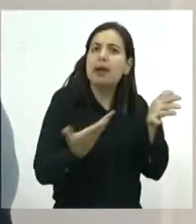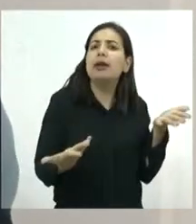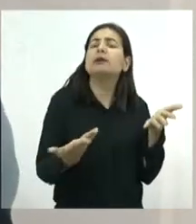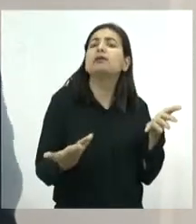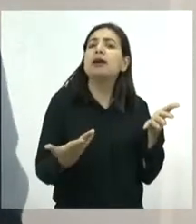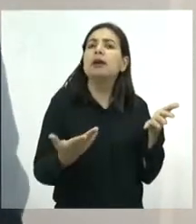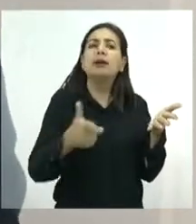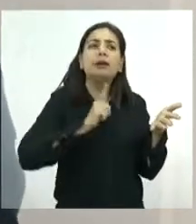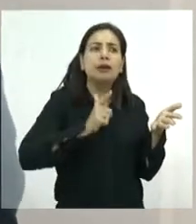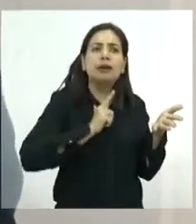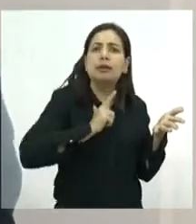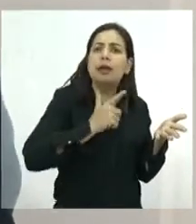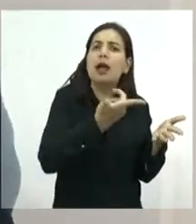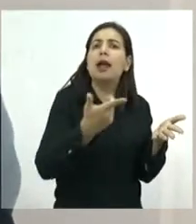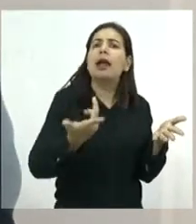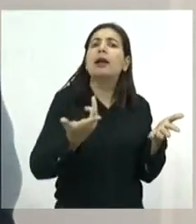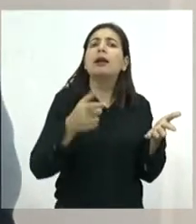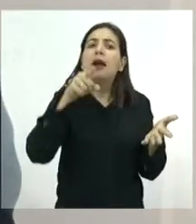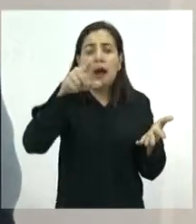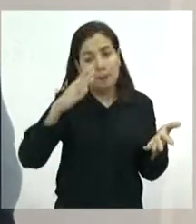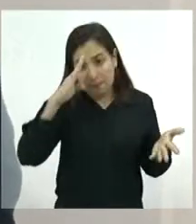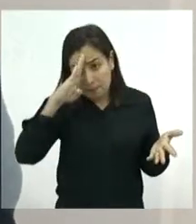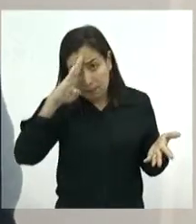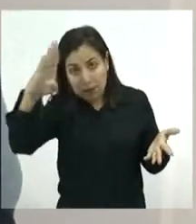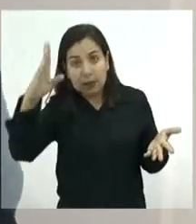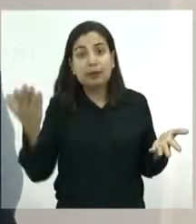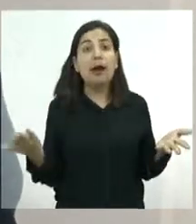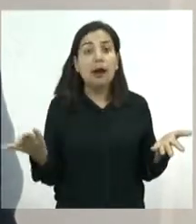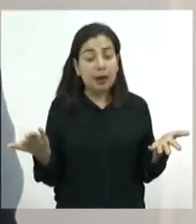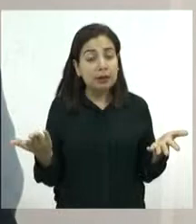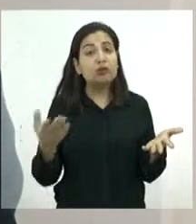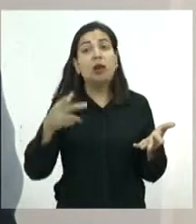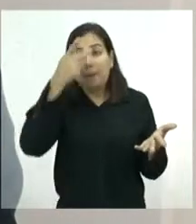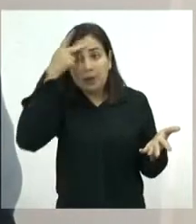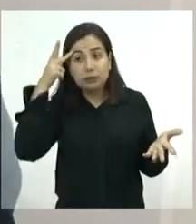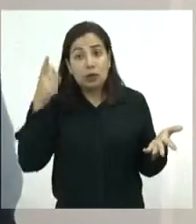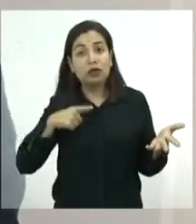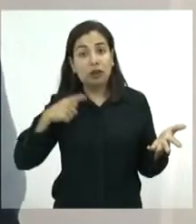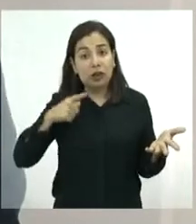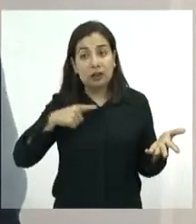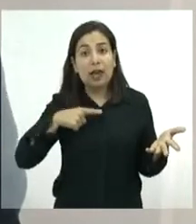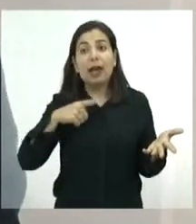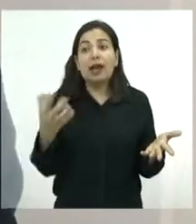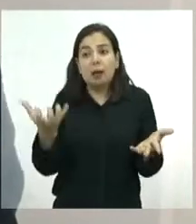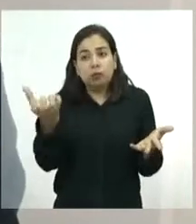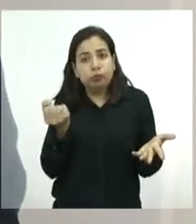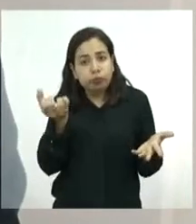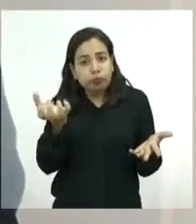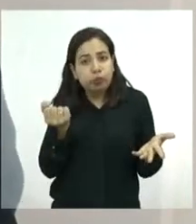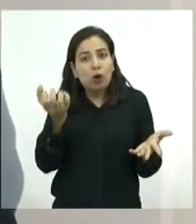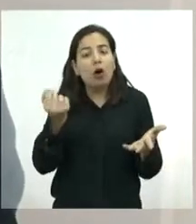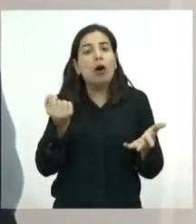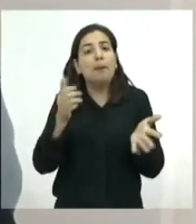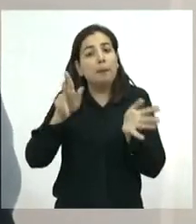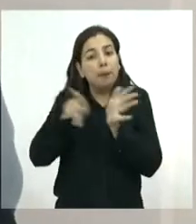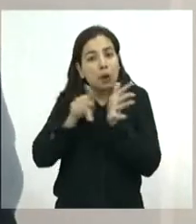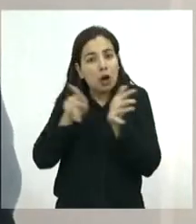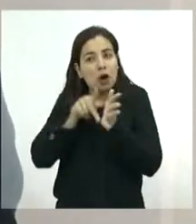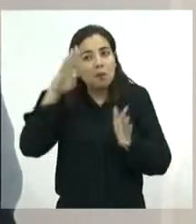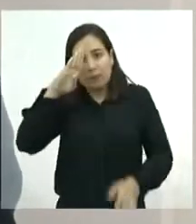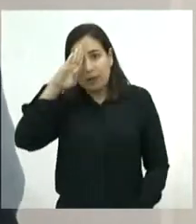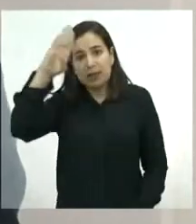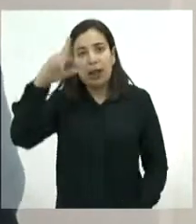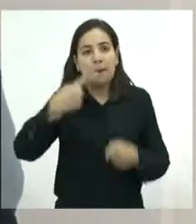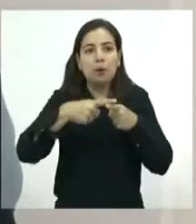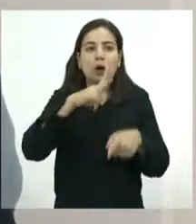recebem incentivos fiscais, os militares, os pensionistas dos militares que recebem altos salários, enfim. E aí por diante nós